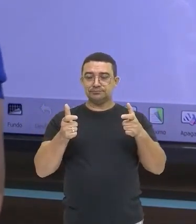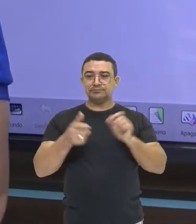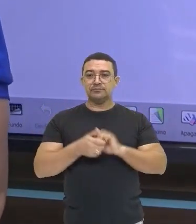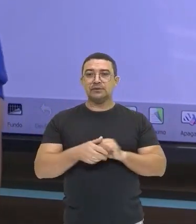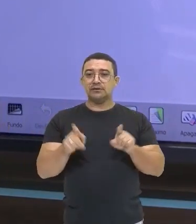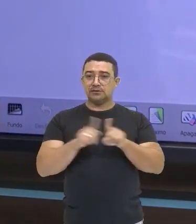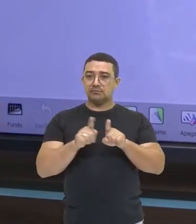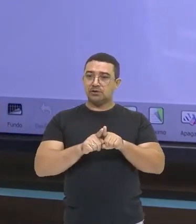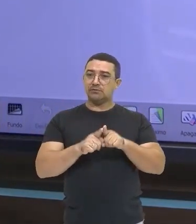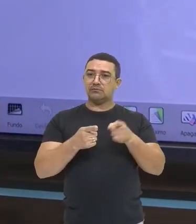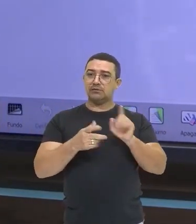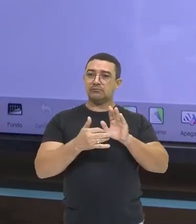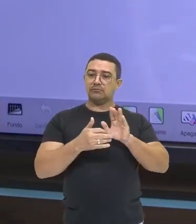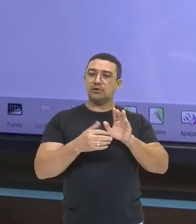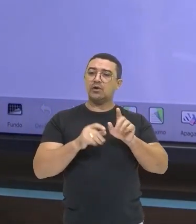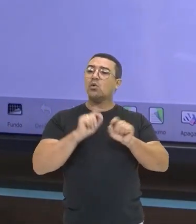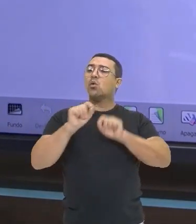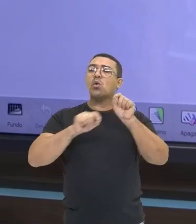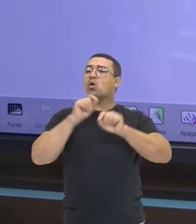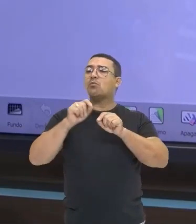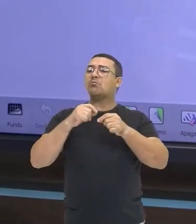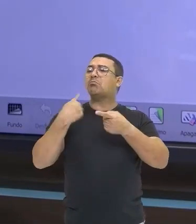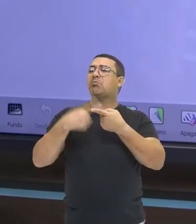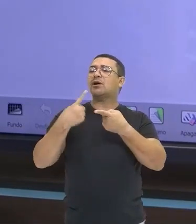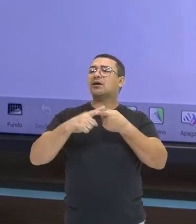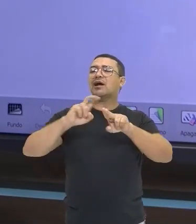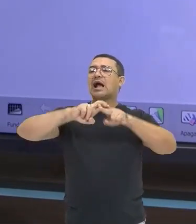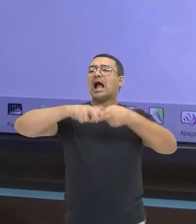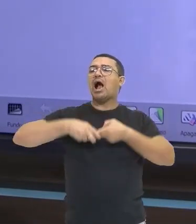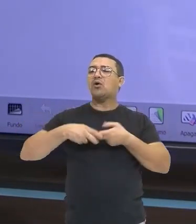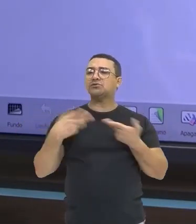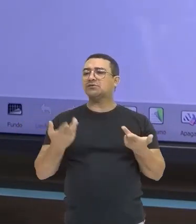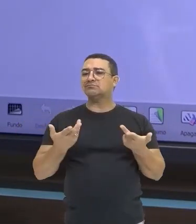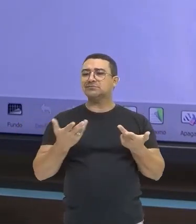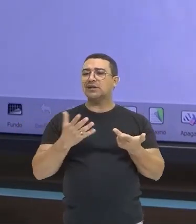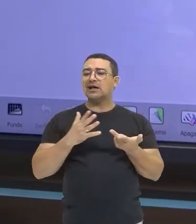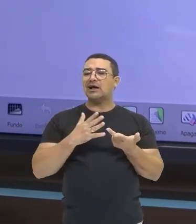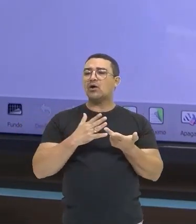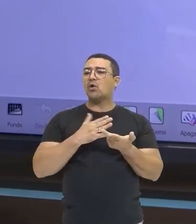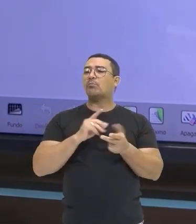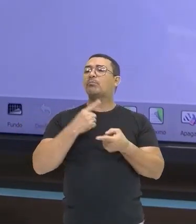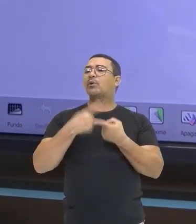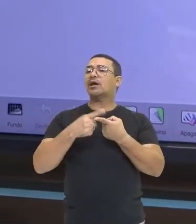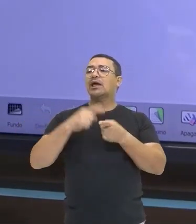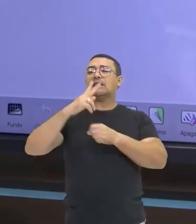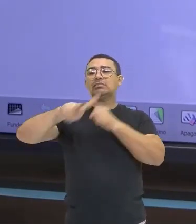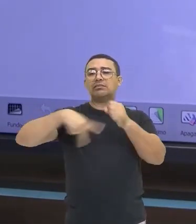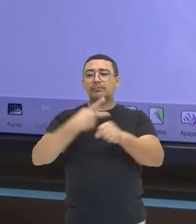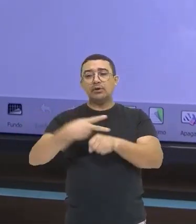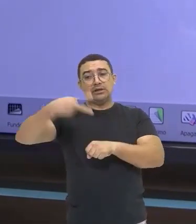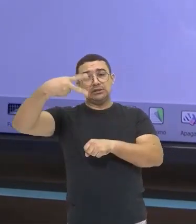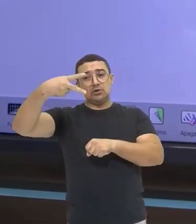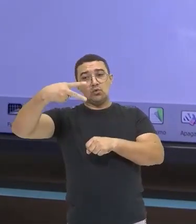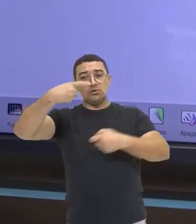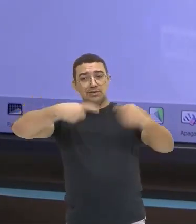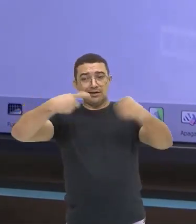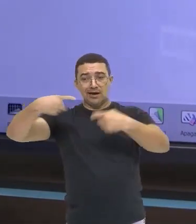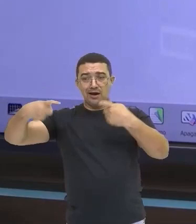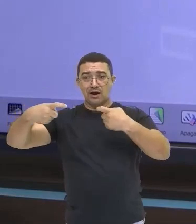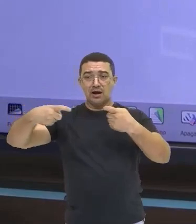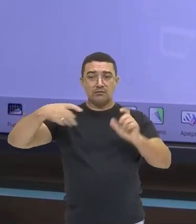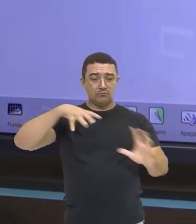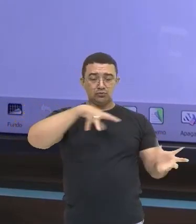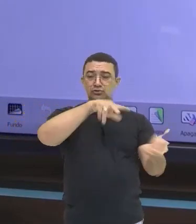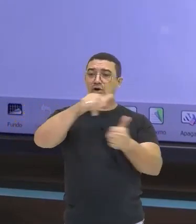vocês é a causa desse crescimento. Professor, por que a partir da Segunda Guerra Mundial a população cresceu tanto? São diversos os